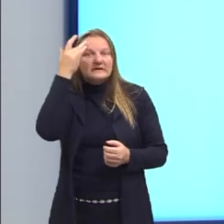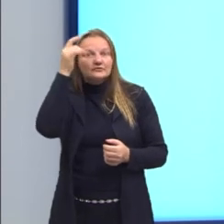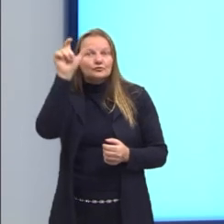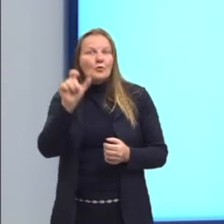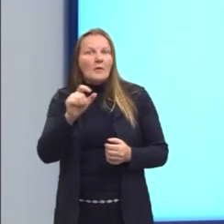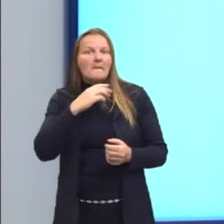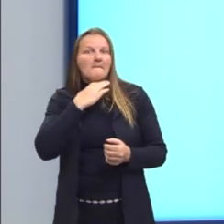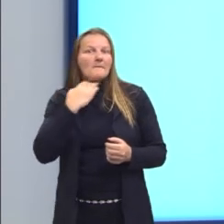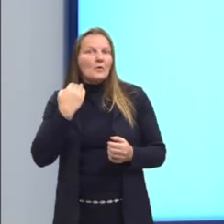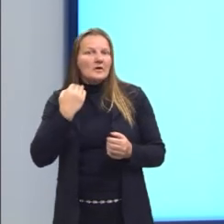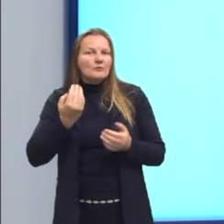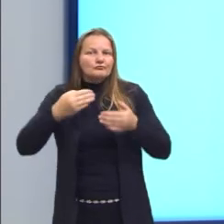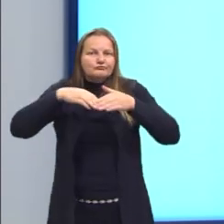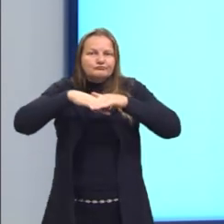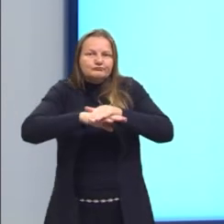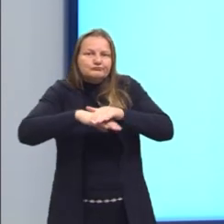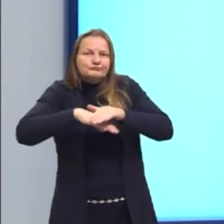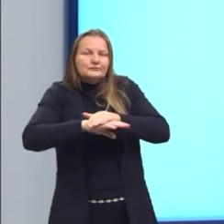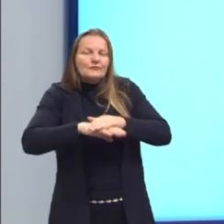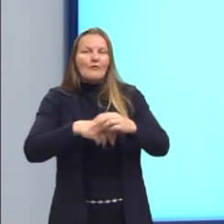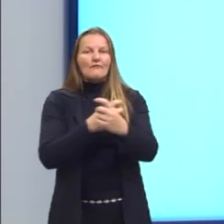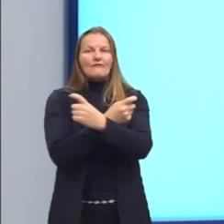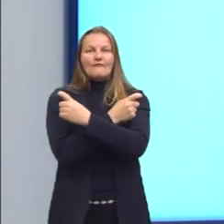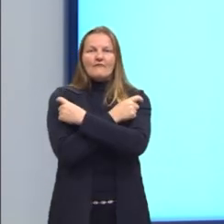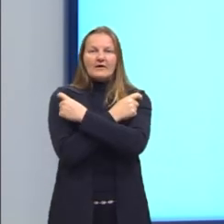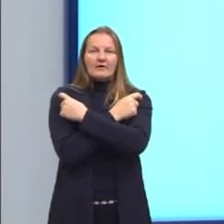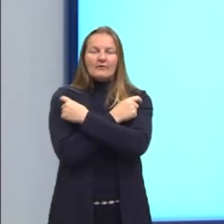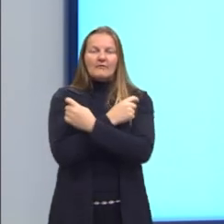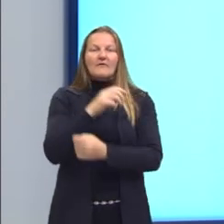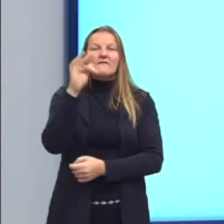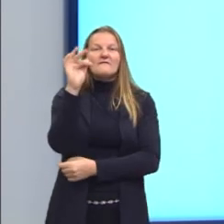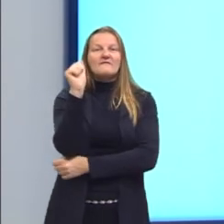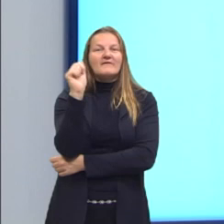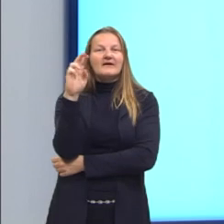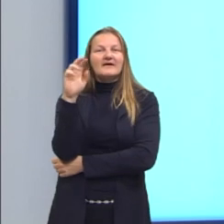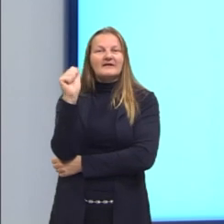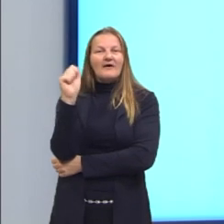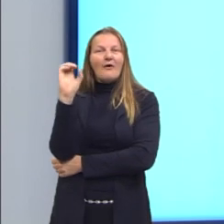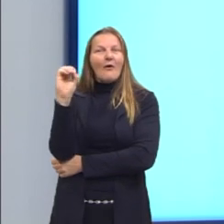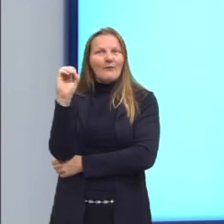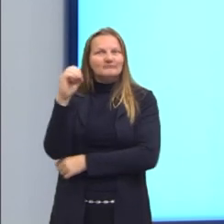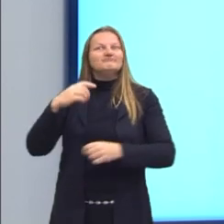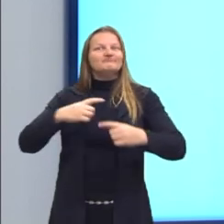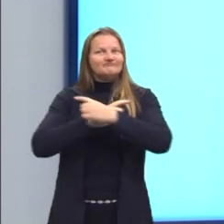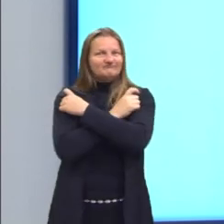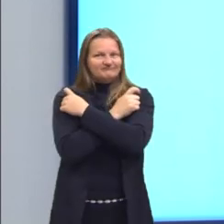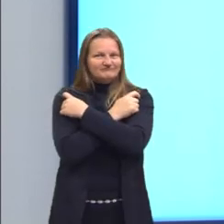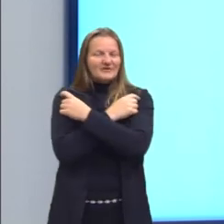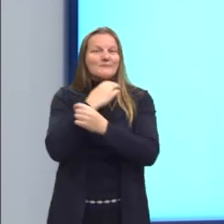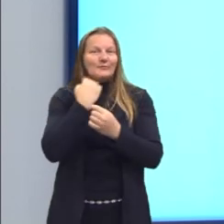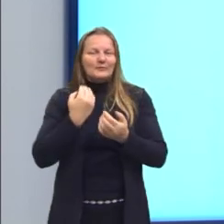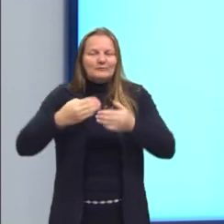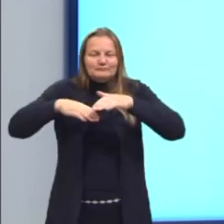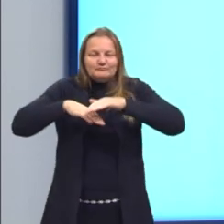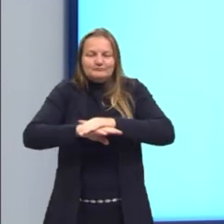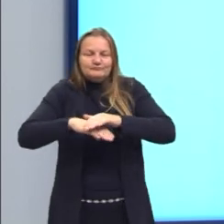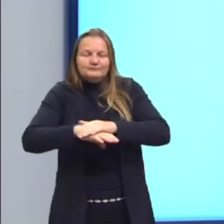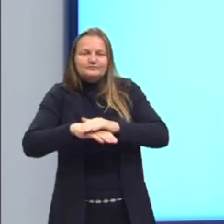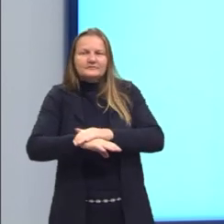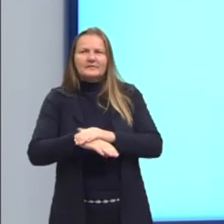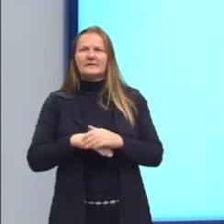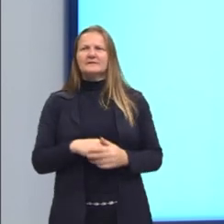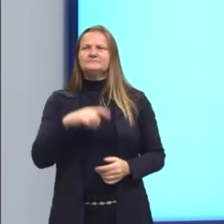pedra para abrigar os corpos dos faraós acerto então de 123 pirâmides